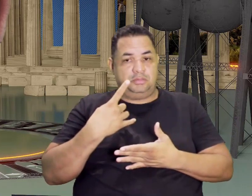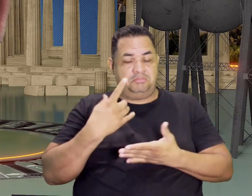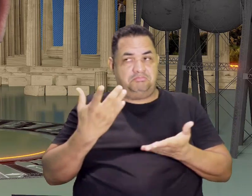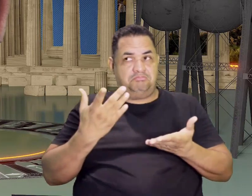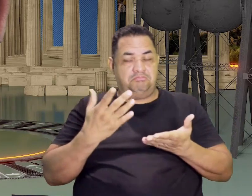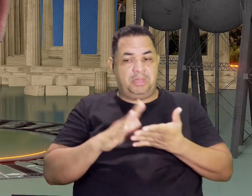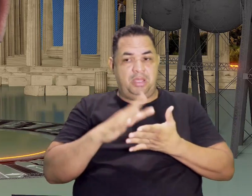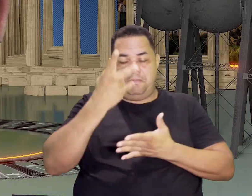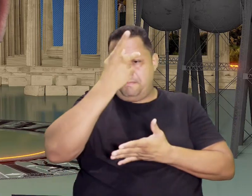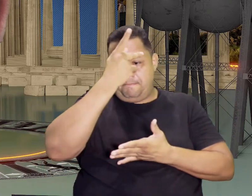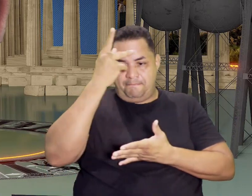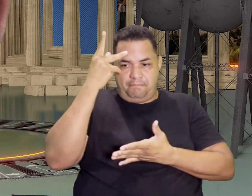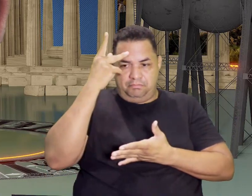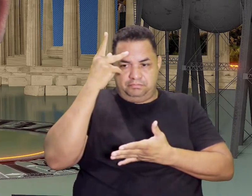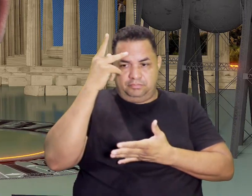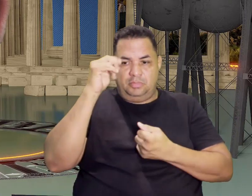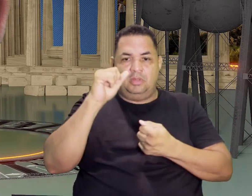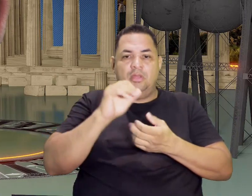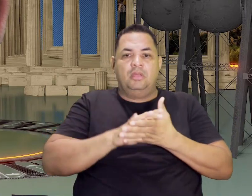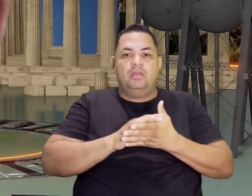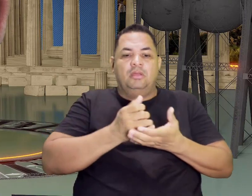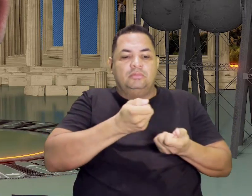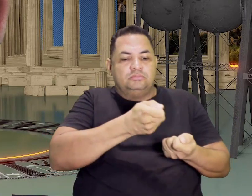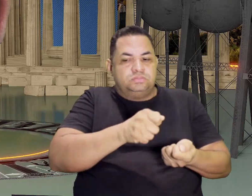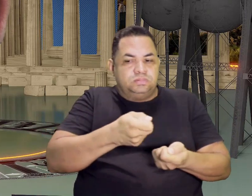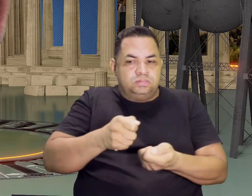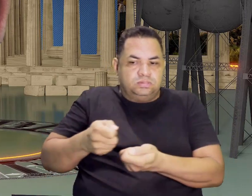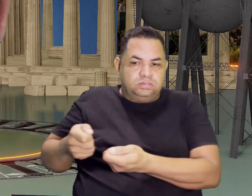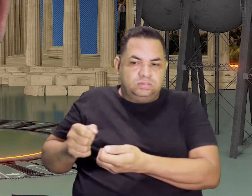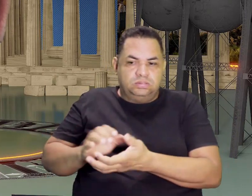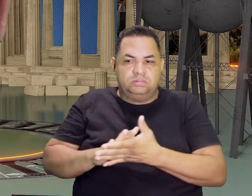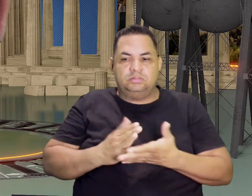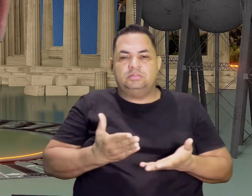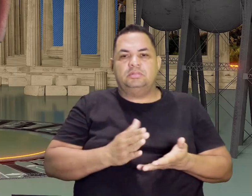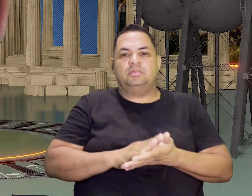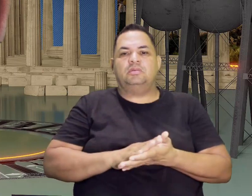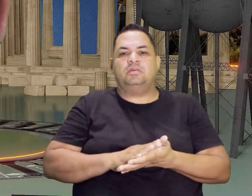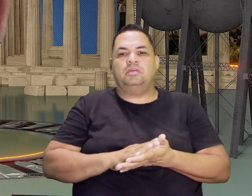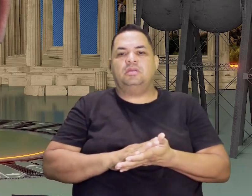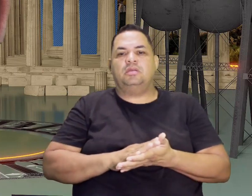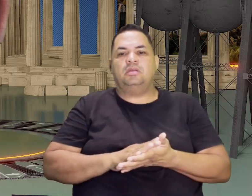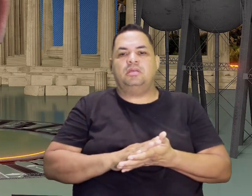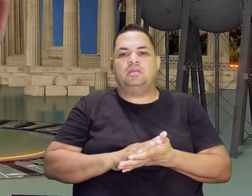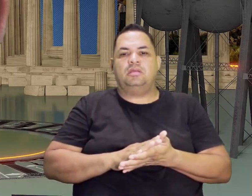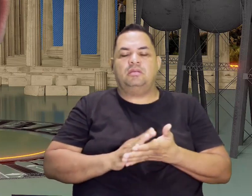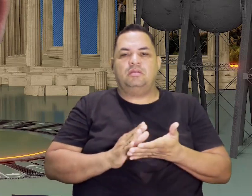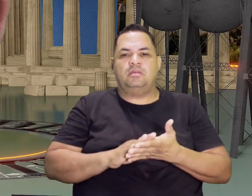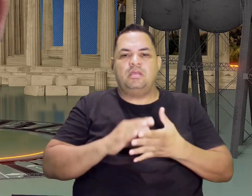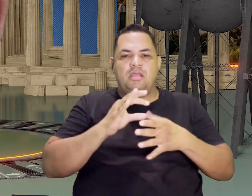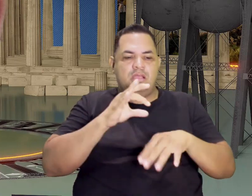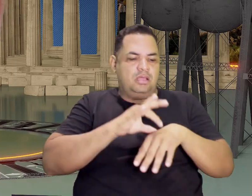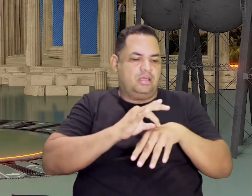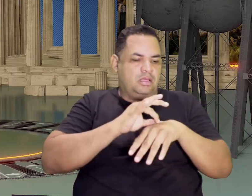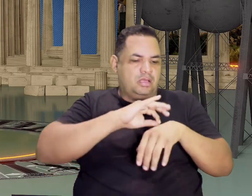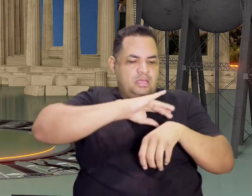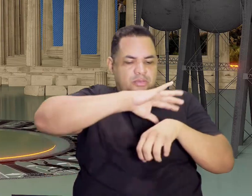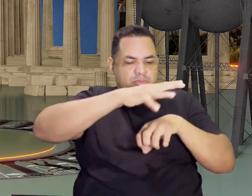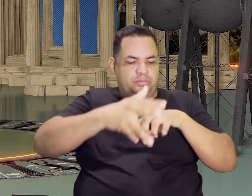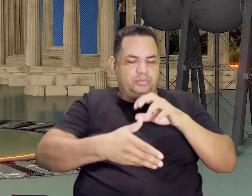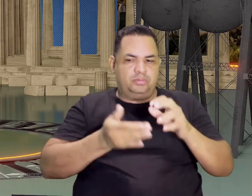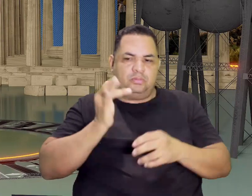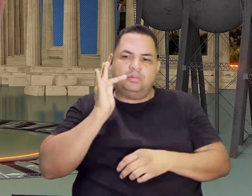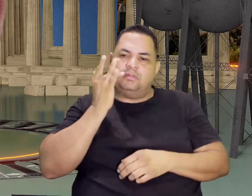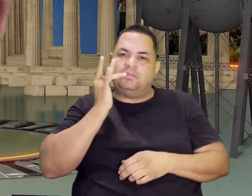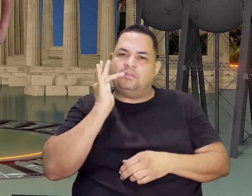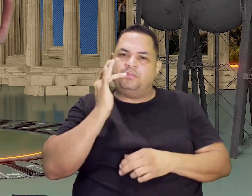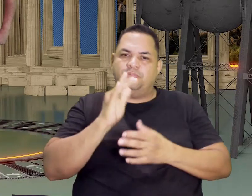momentos, pessoas fazerem churrasco com carne banhada a ouro. Olha só, a alquimia ali no material